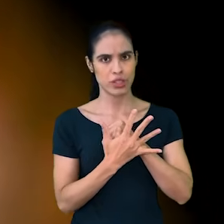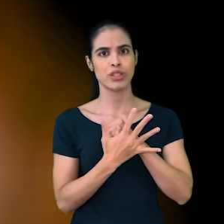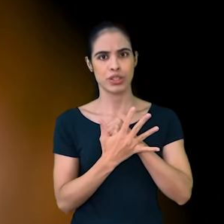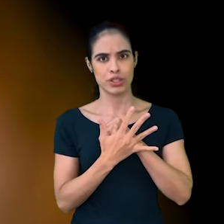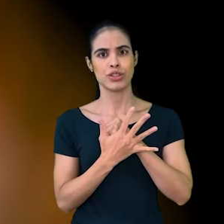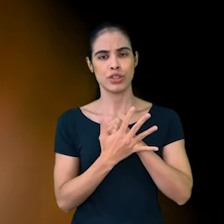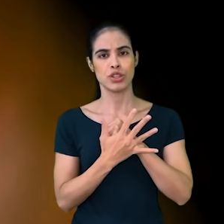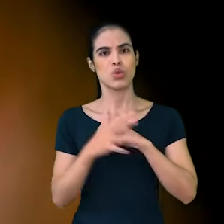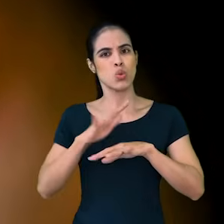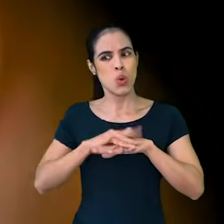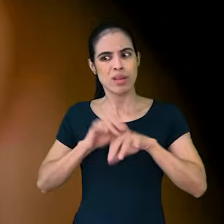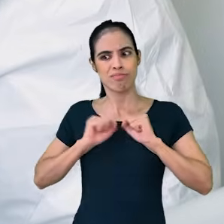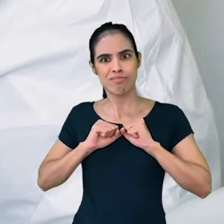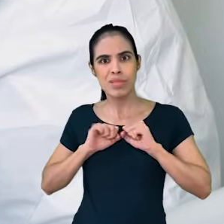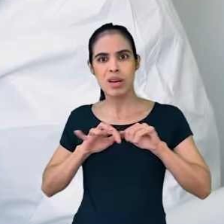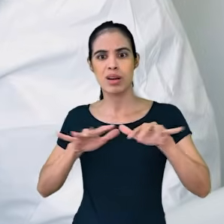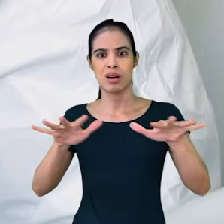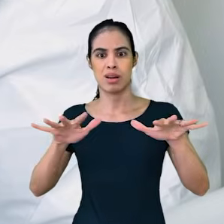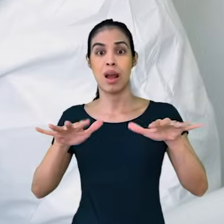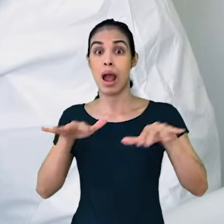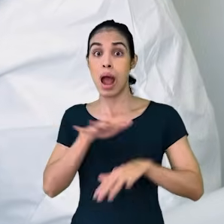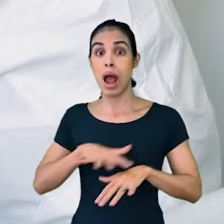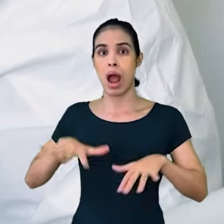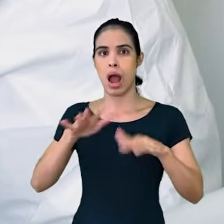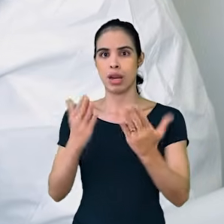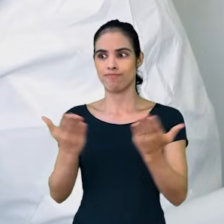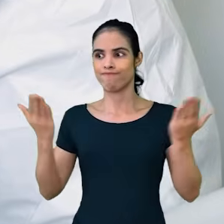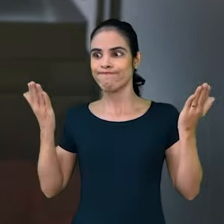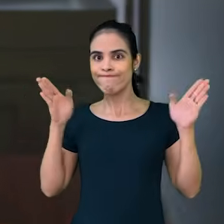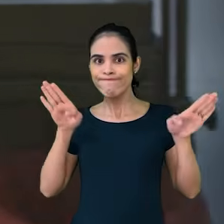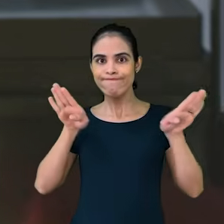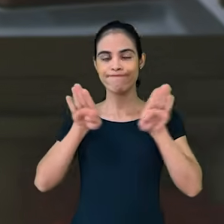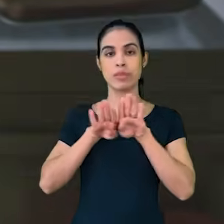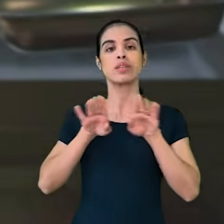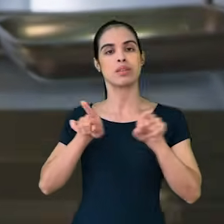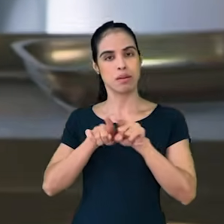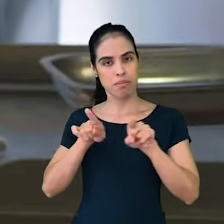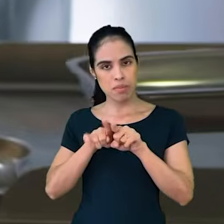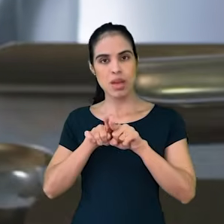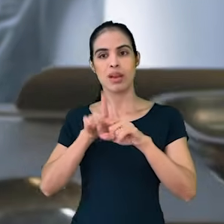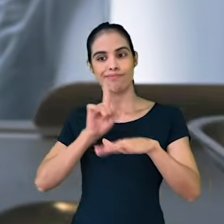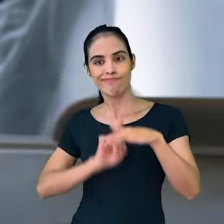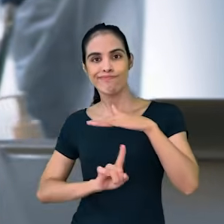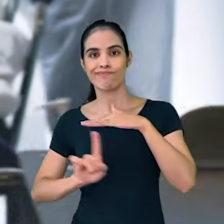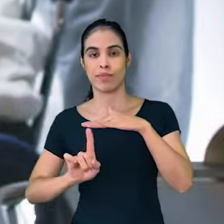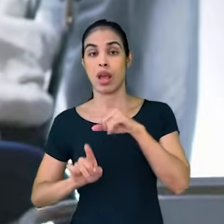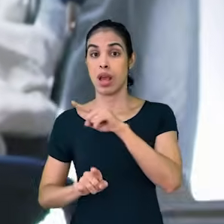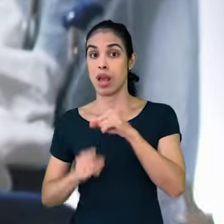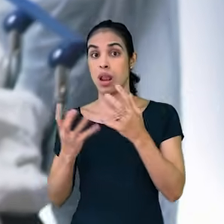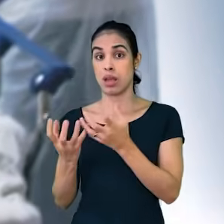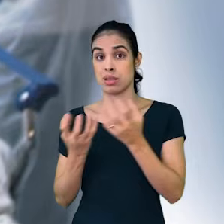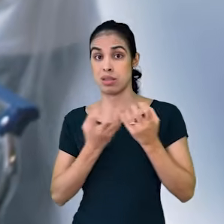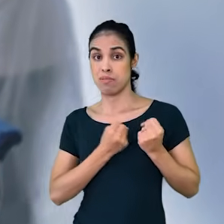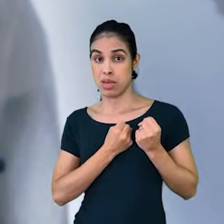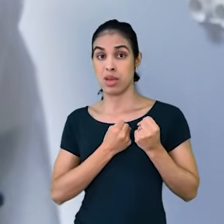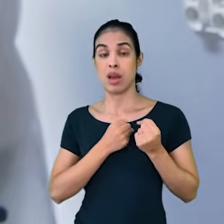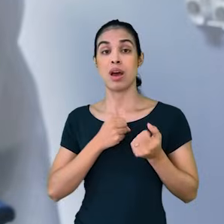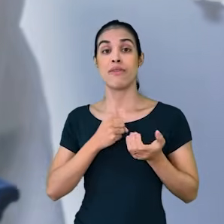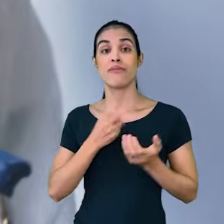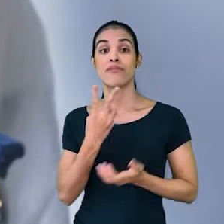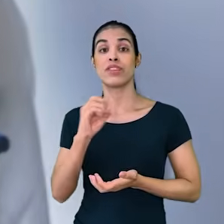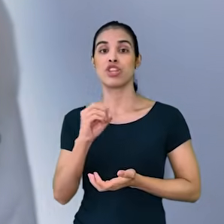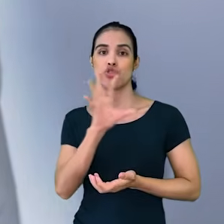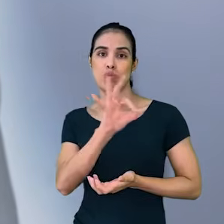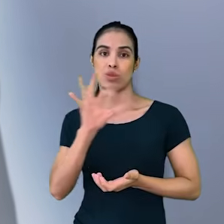doenças infecto-contagiosas e em área de isolamento. Apesar disso, recebia o adicional de insalubridade em grau médio,